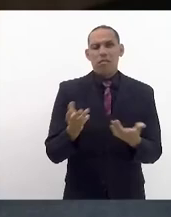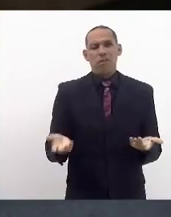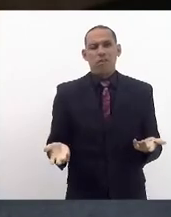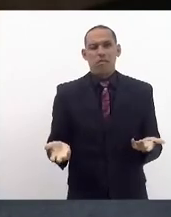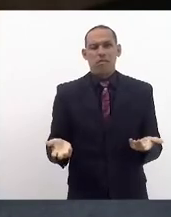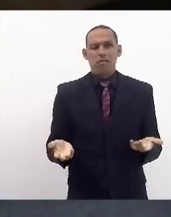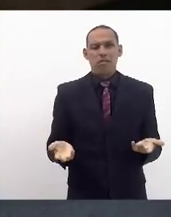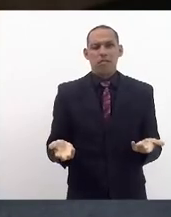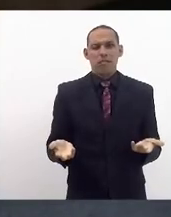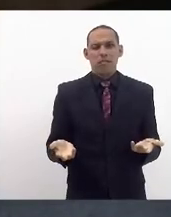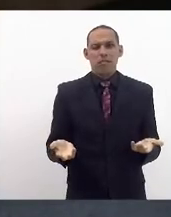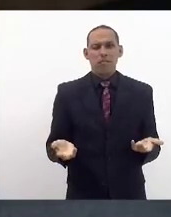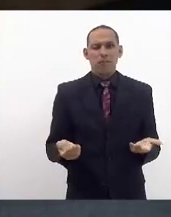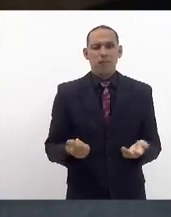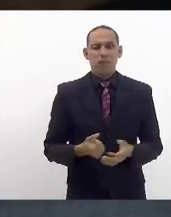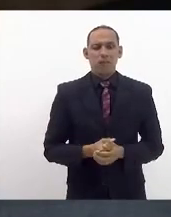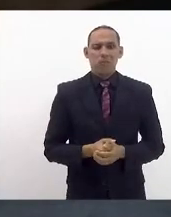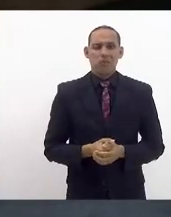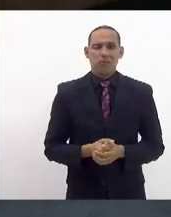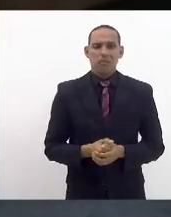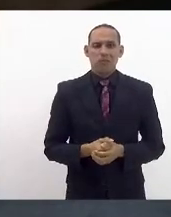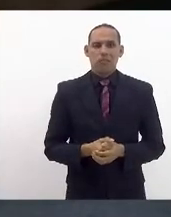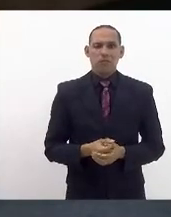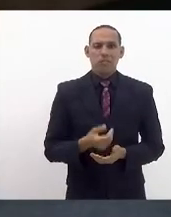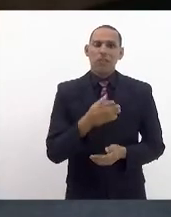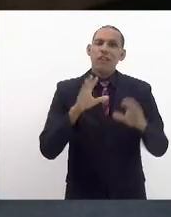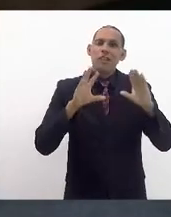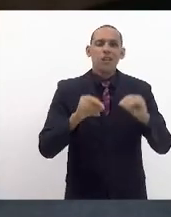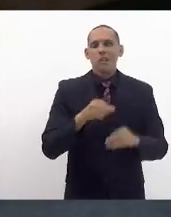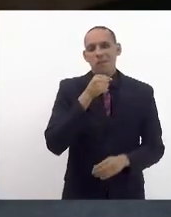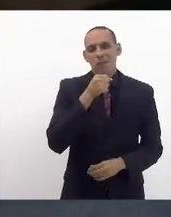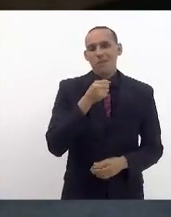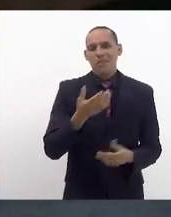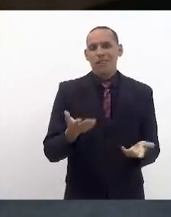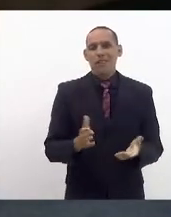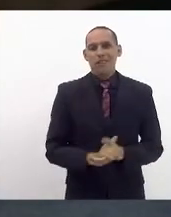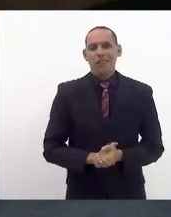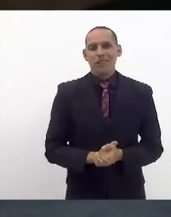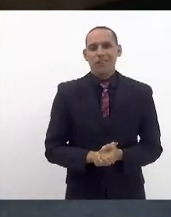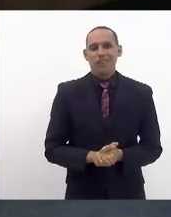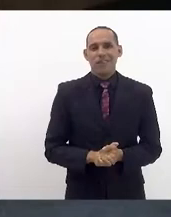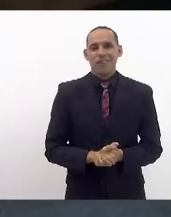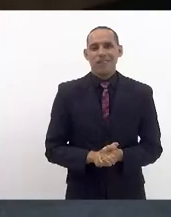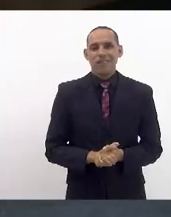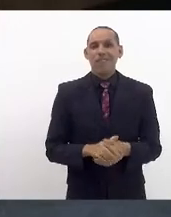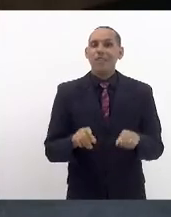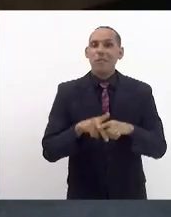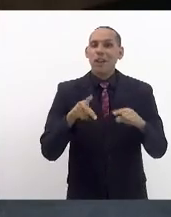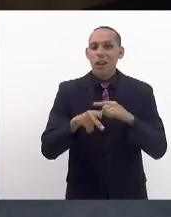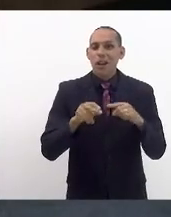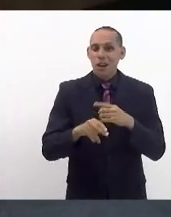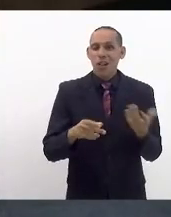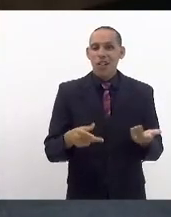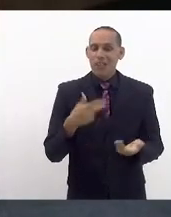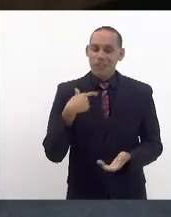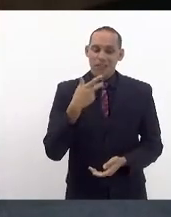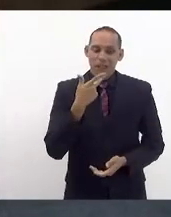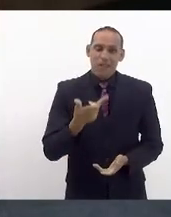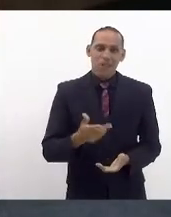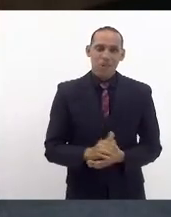narrativa. Você desligou o microfone, deputada. Ia, inclusive, interferir na minha fala. Mas tudo